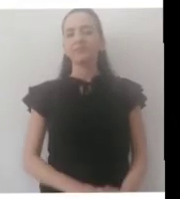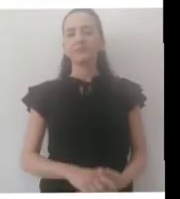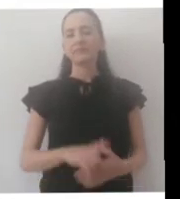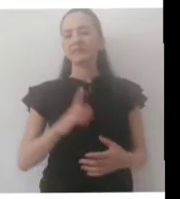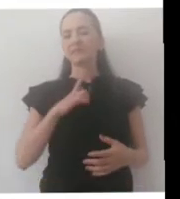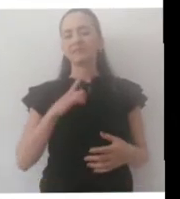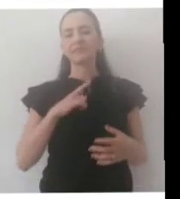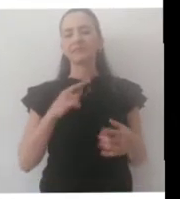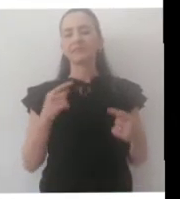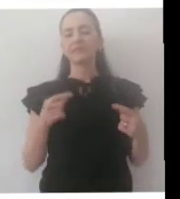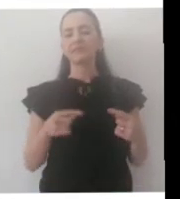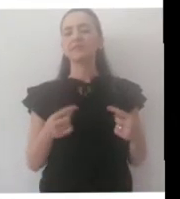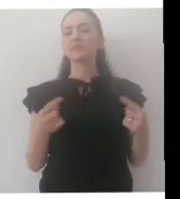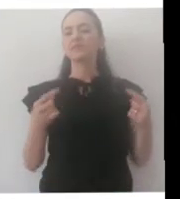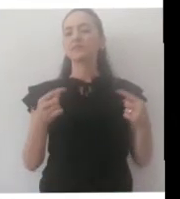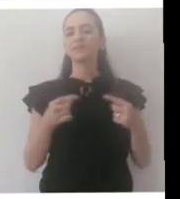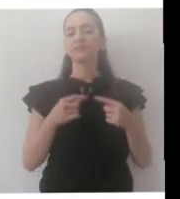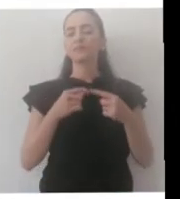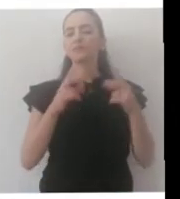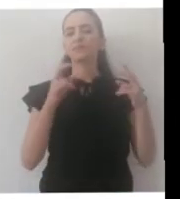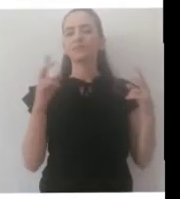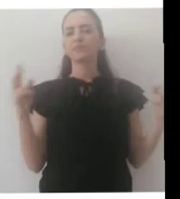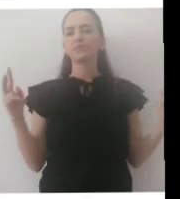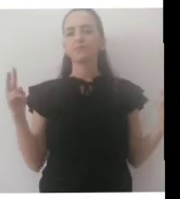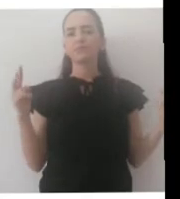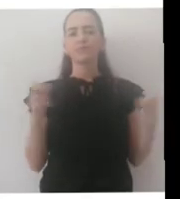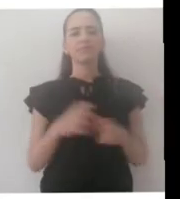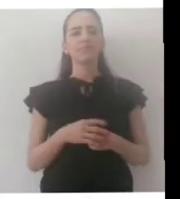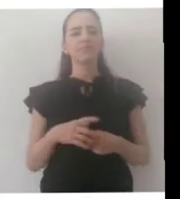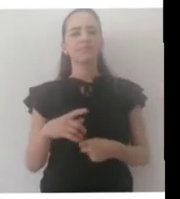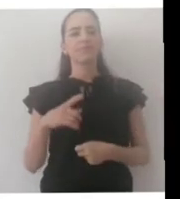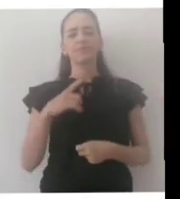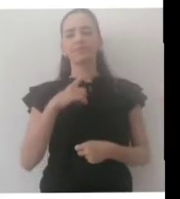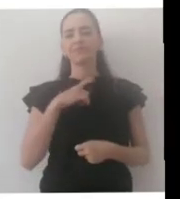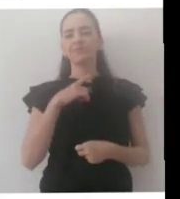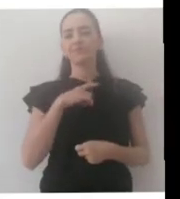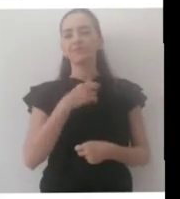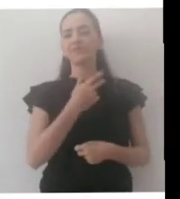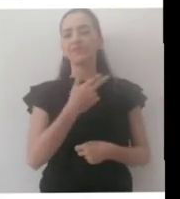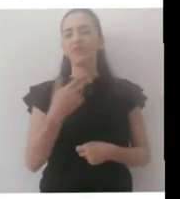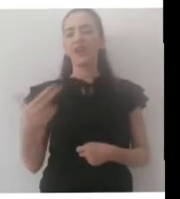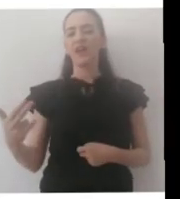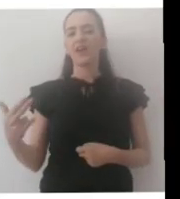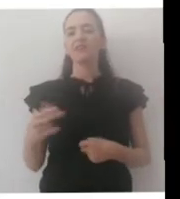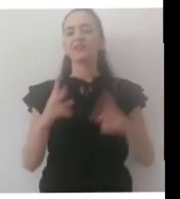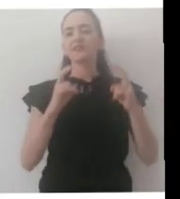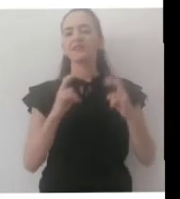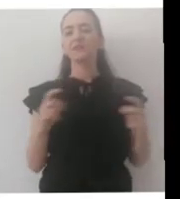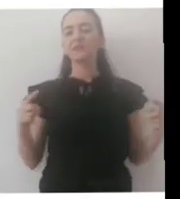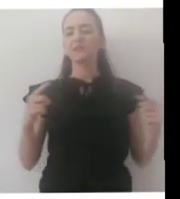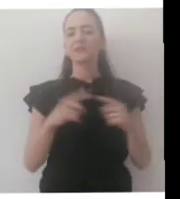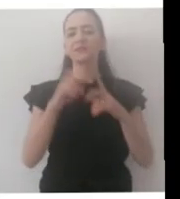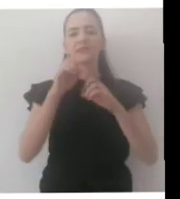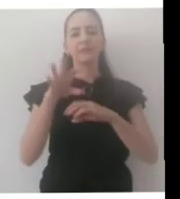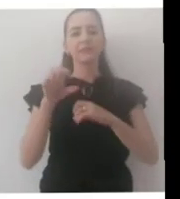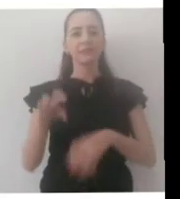ensino. Tem vários princípios de ensino. Um dos princípios de ensino é esse daí. O educador deve encorajar a criança a estar alerta e